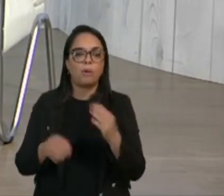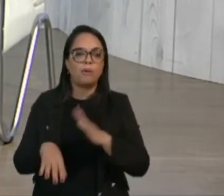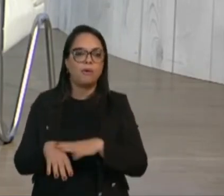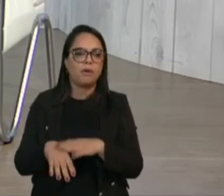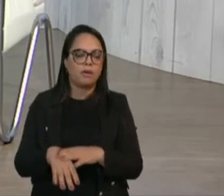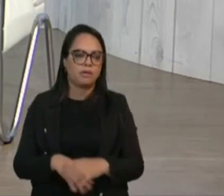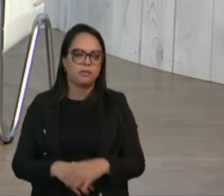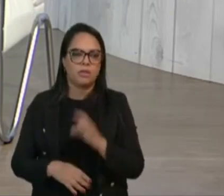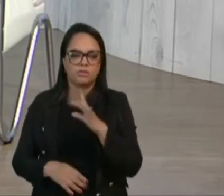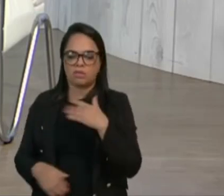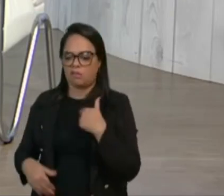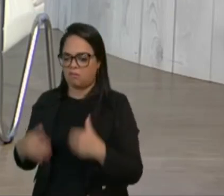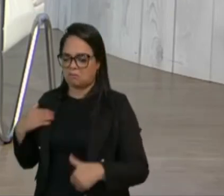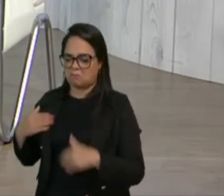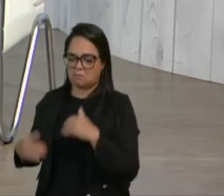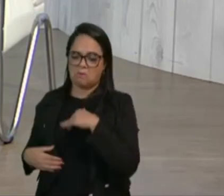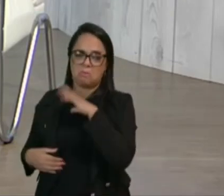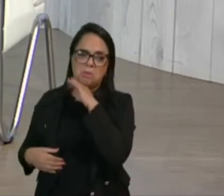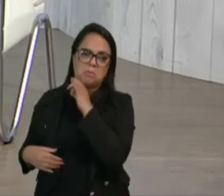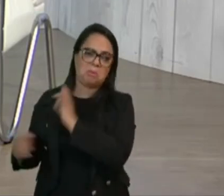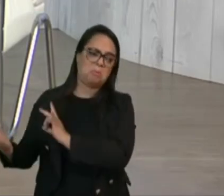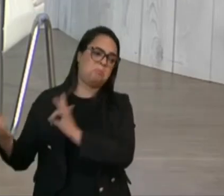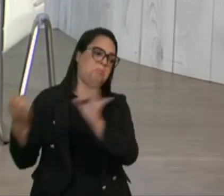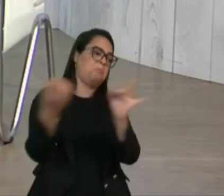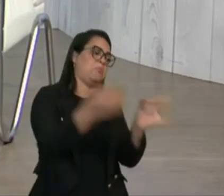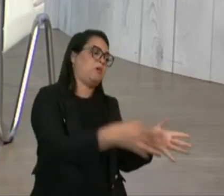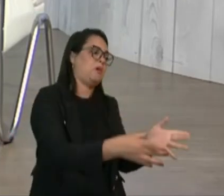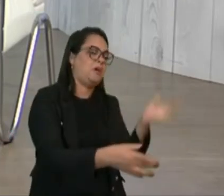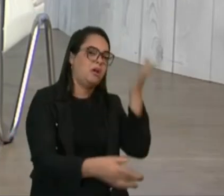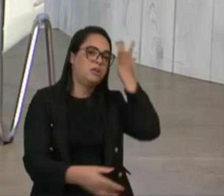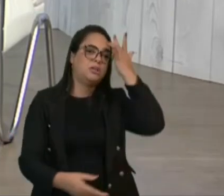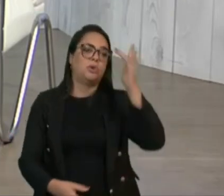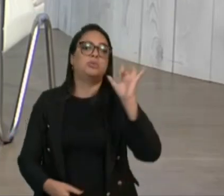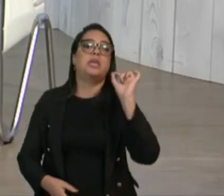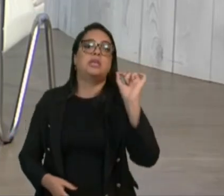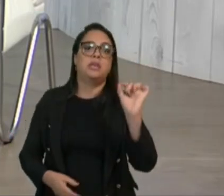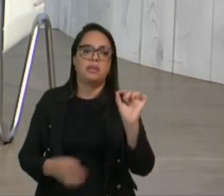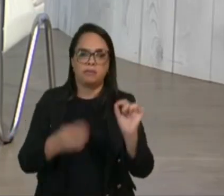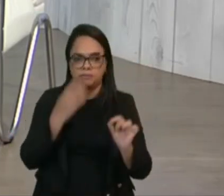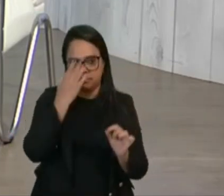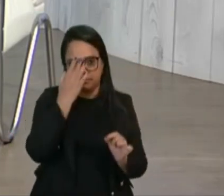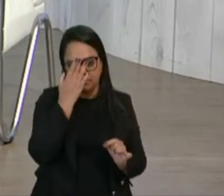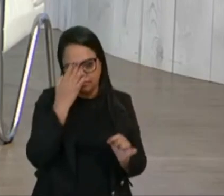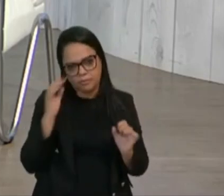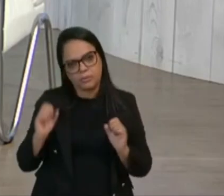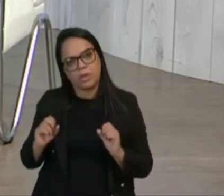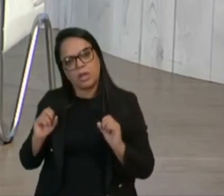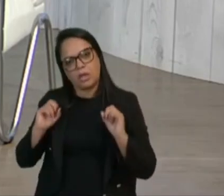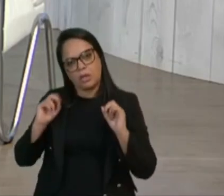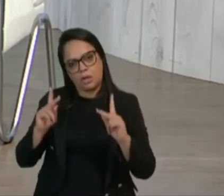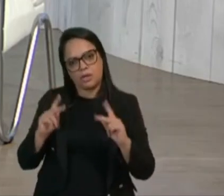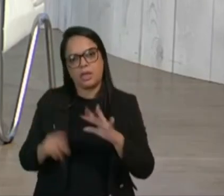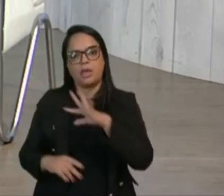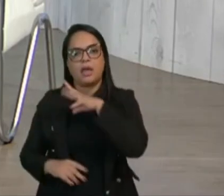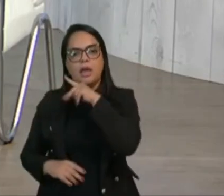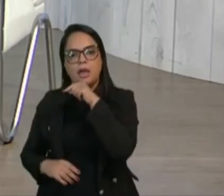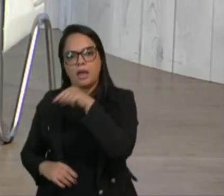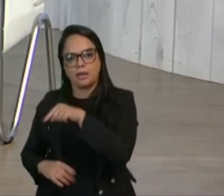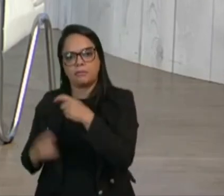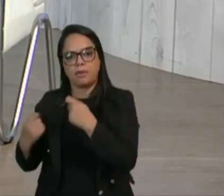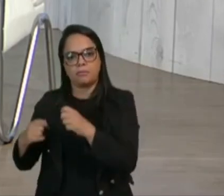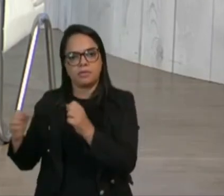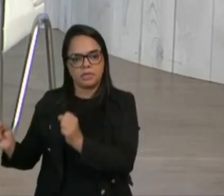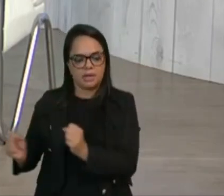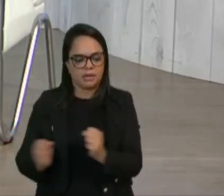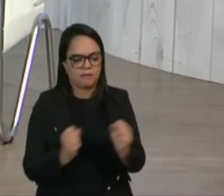do animal. Aí eu não sei quem foi. Tá. Por partes. Esse animal ele tem que ser encaminhado